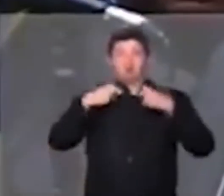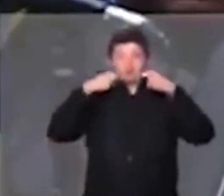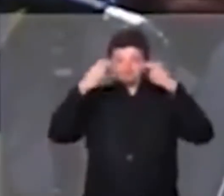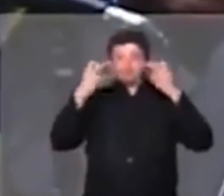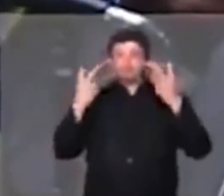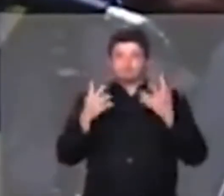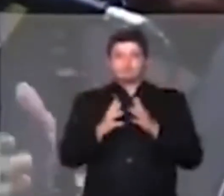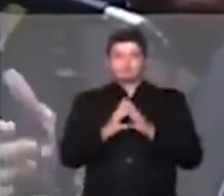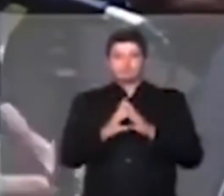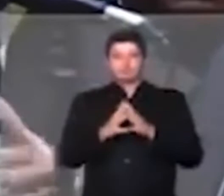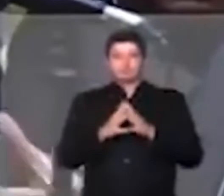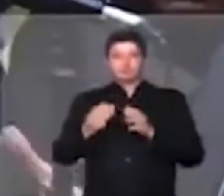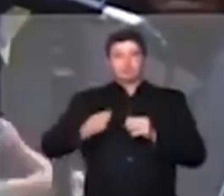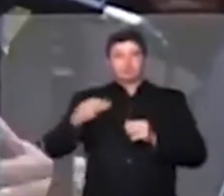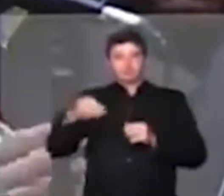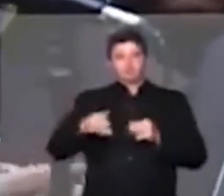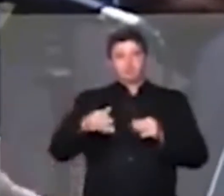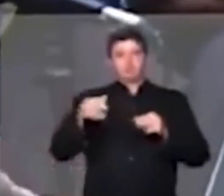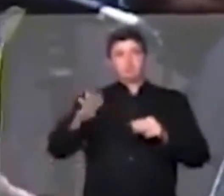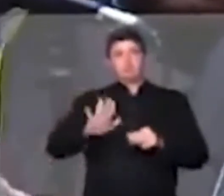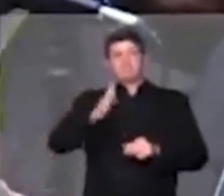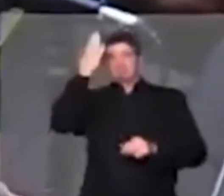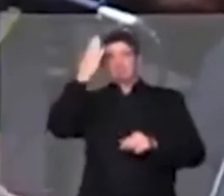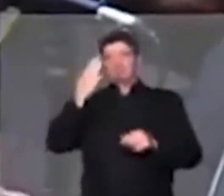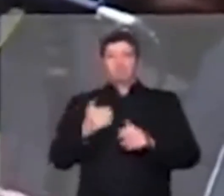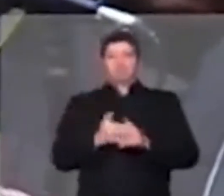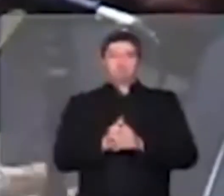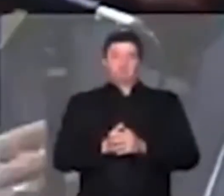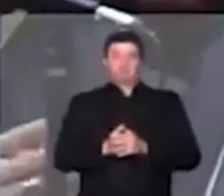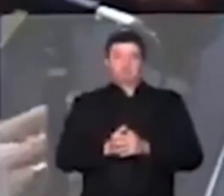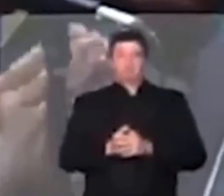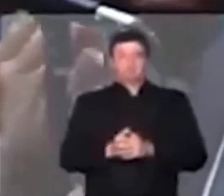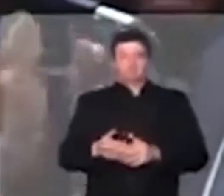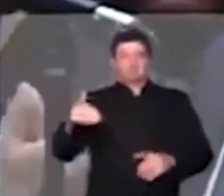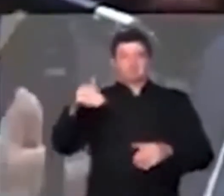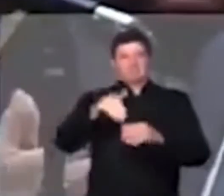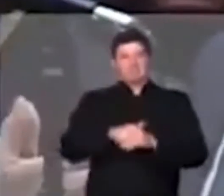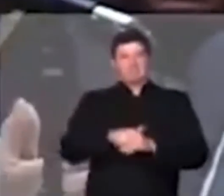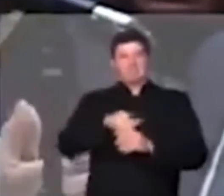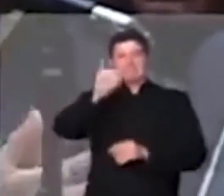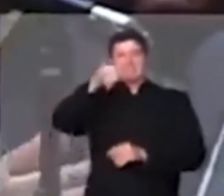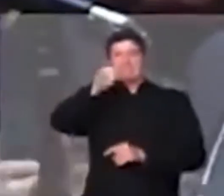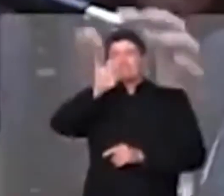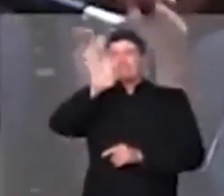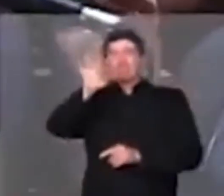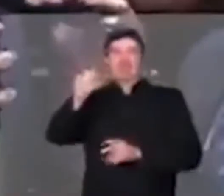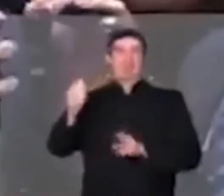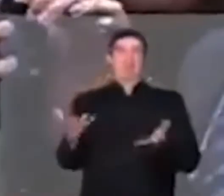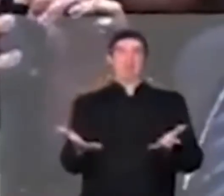constrangido de participar dessa farsa, dessa eleição indireta,